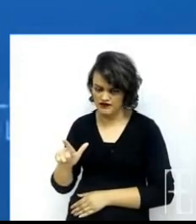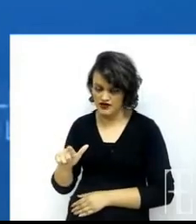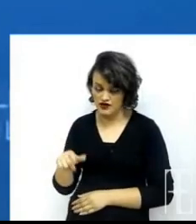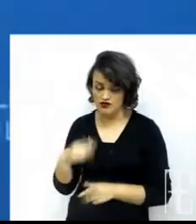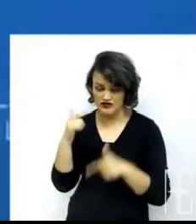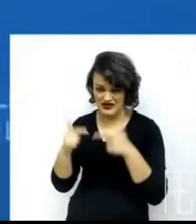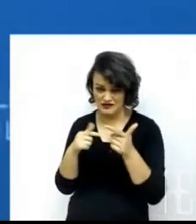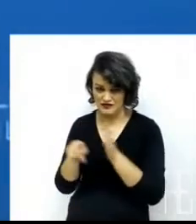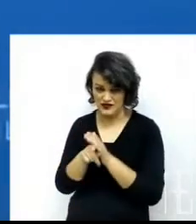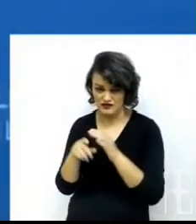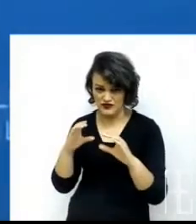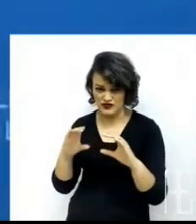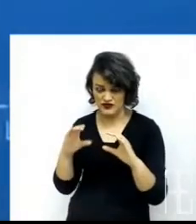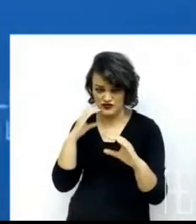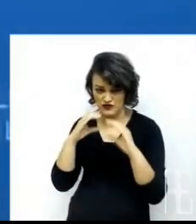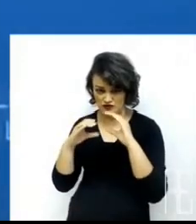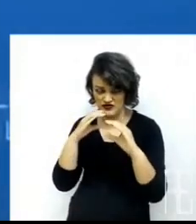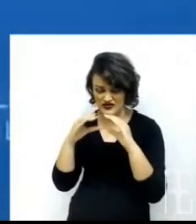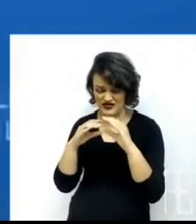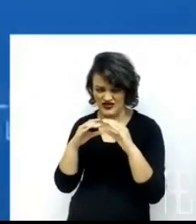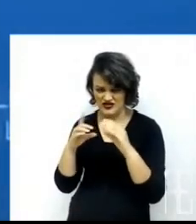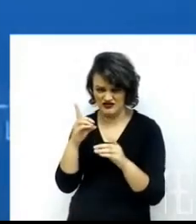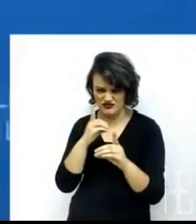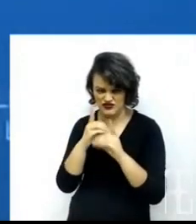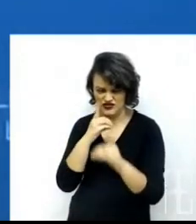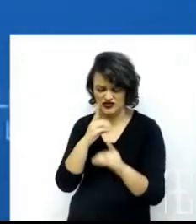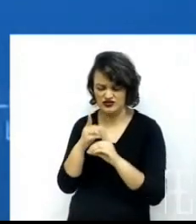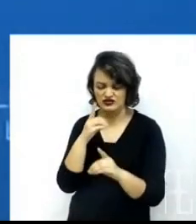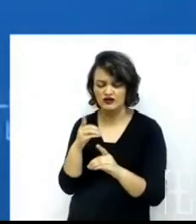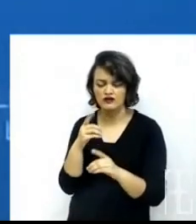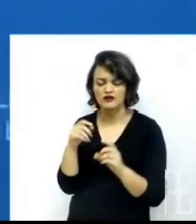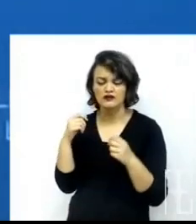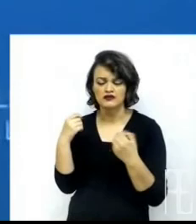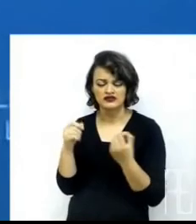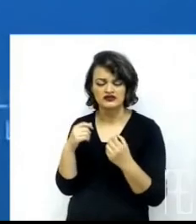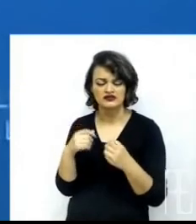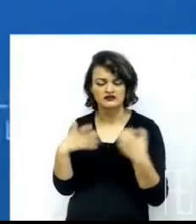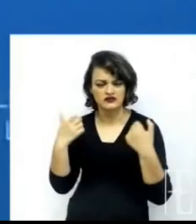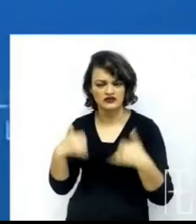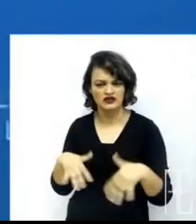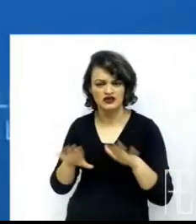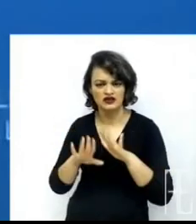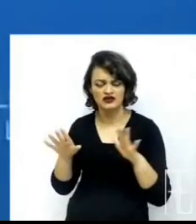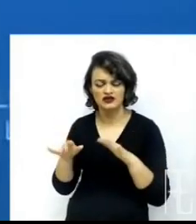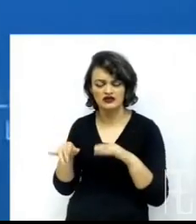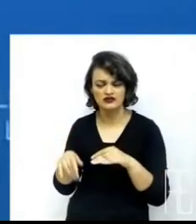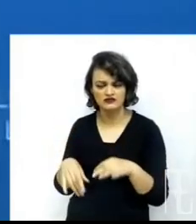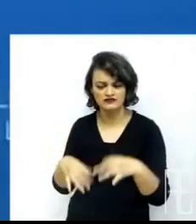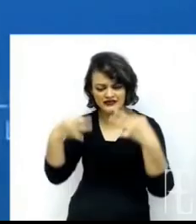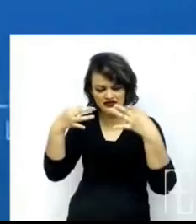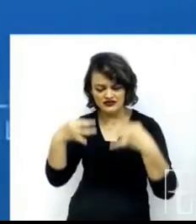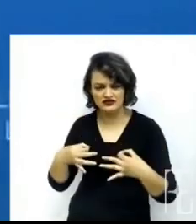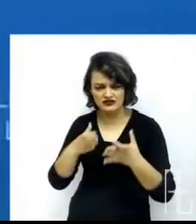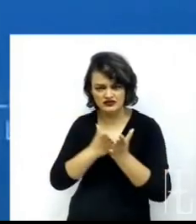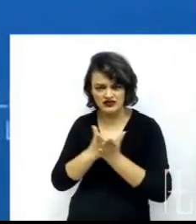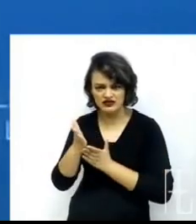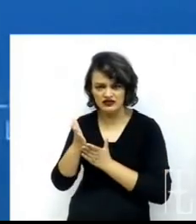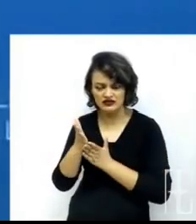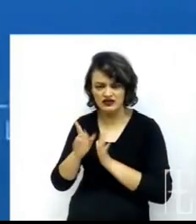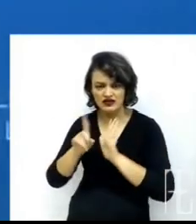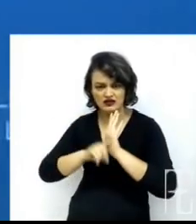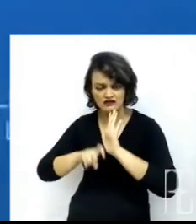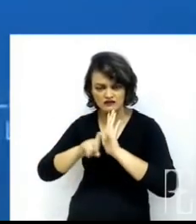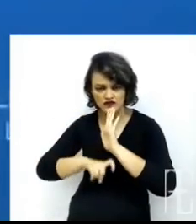comunicação se beneficiariam significativamente de uma harmonização da